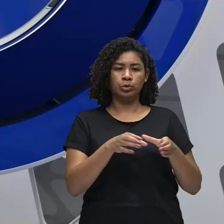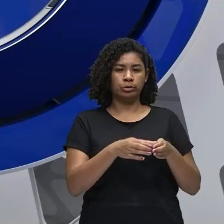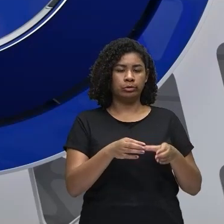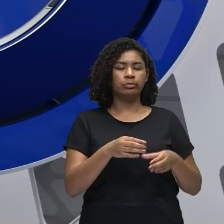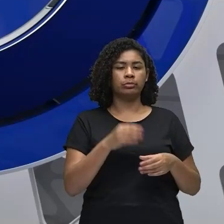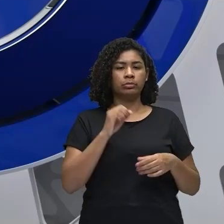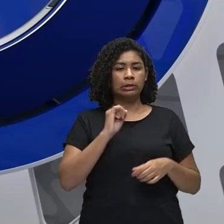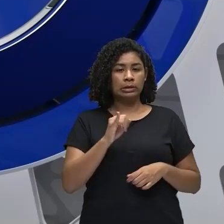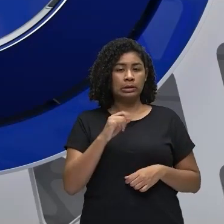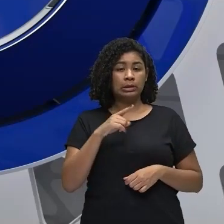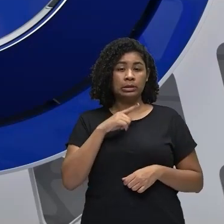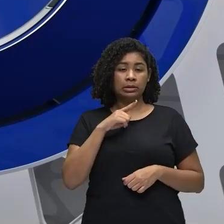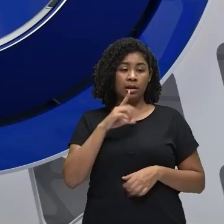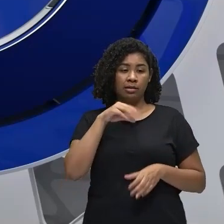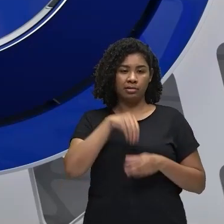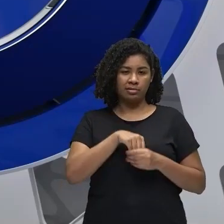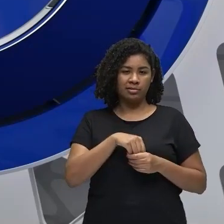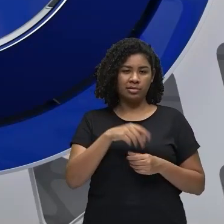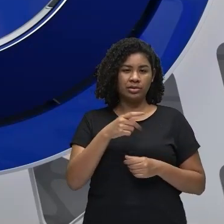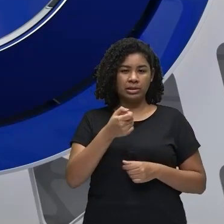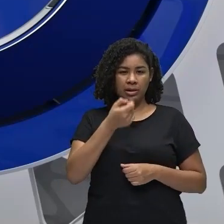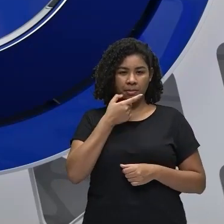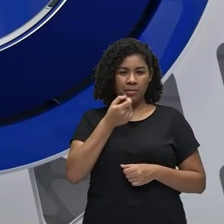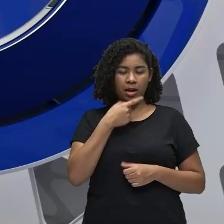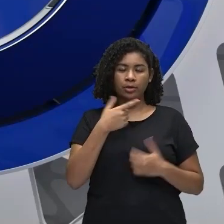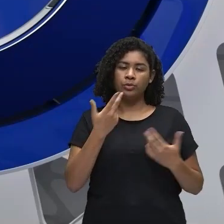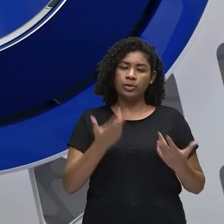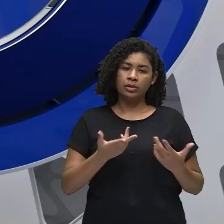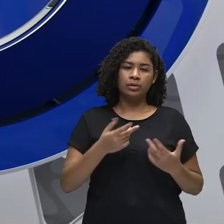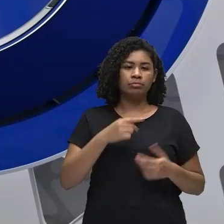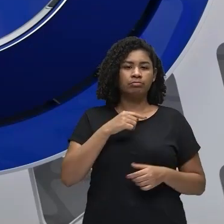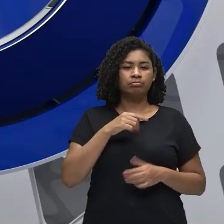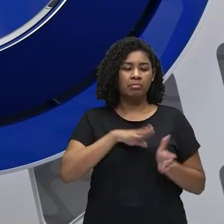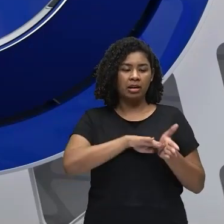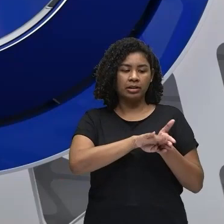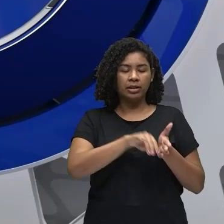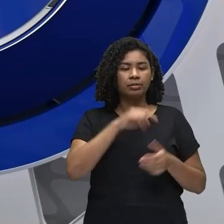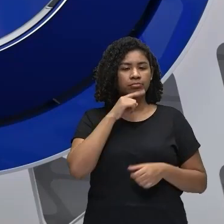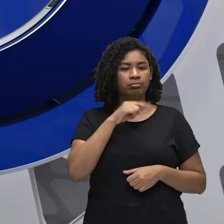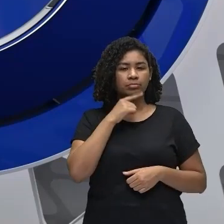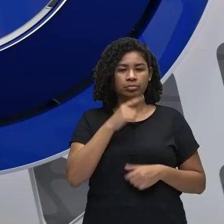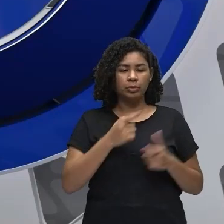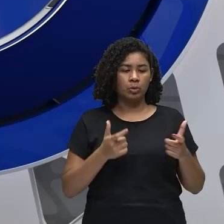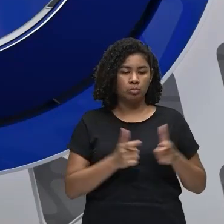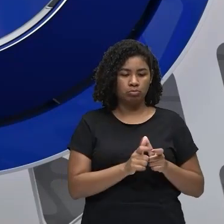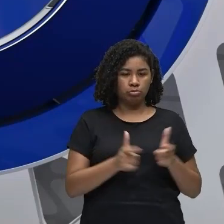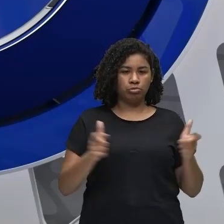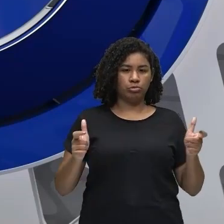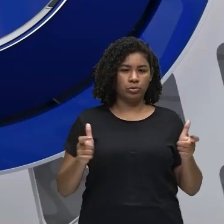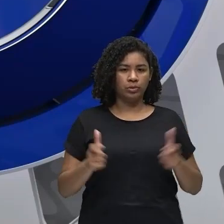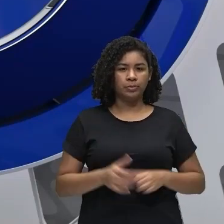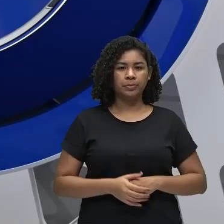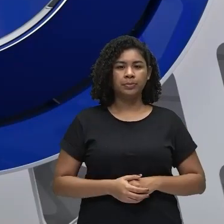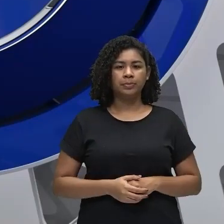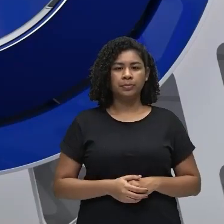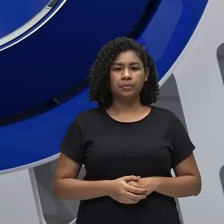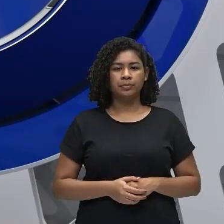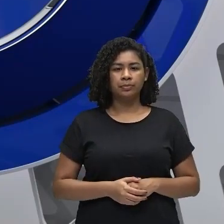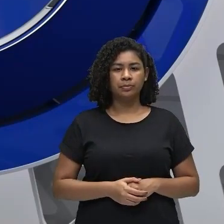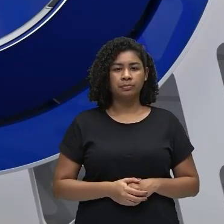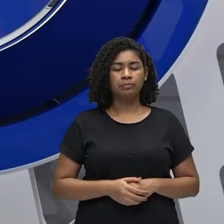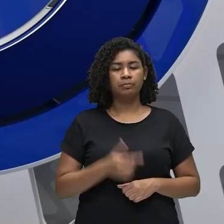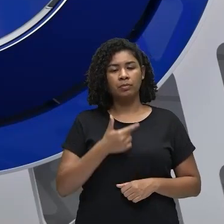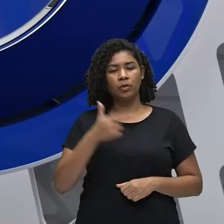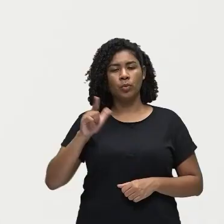da penicilina, não conseguem proliferar, não conseguem formar colônias de bactérias. E no